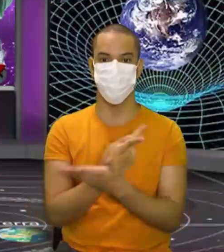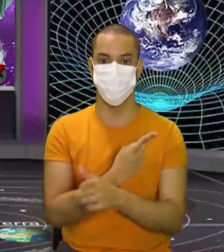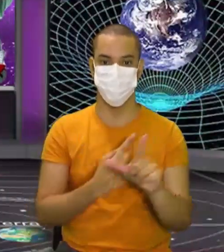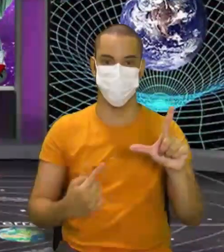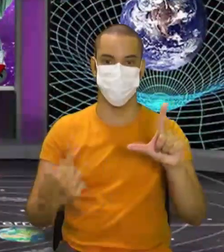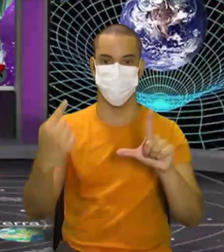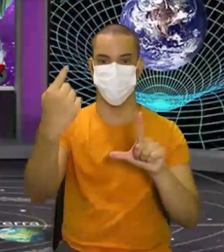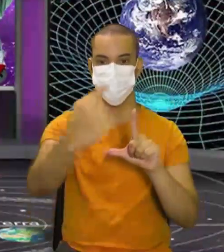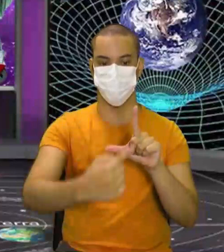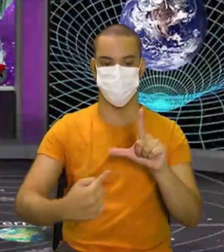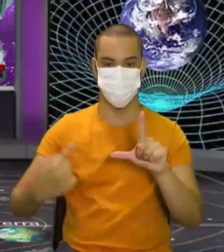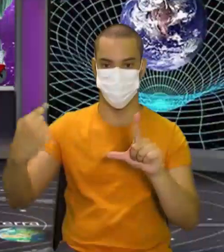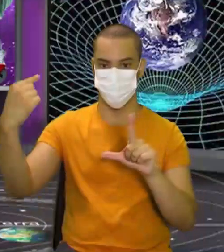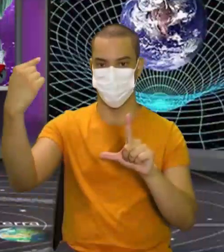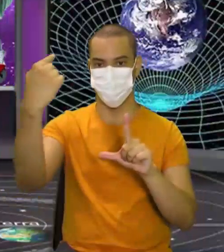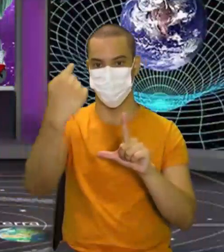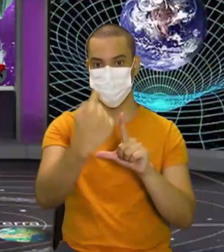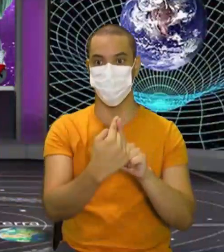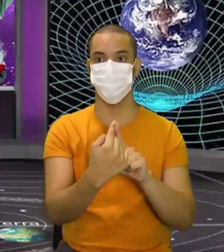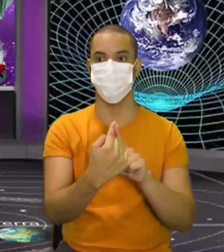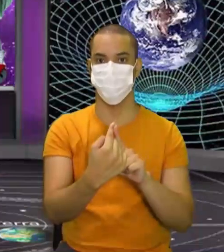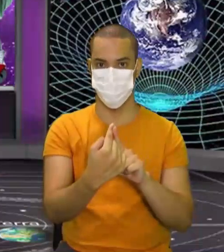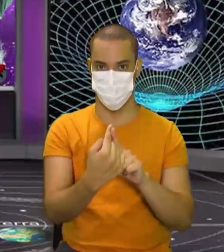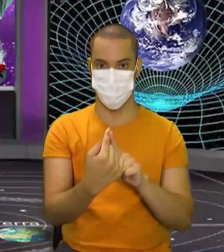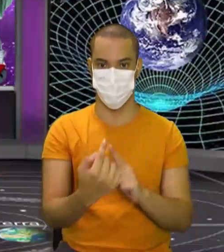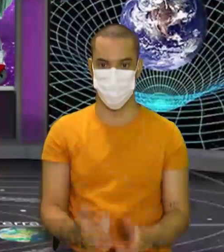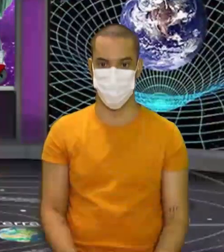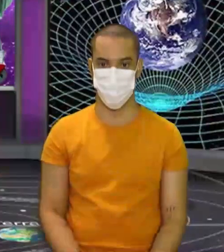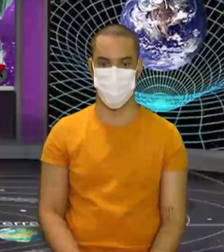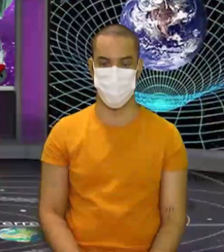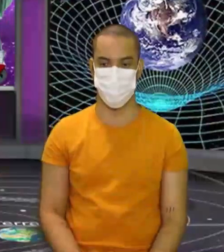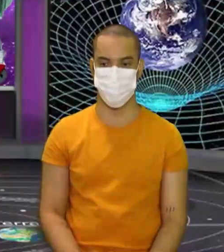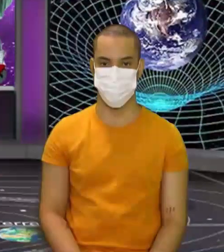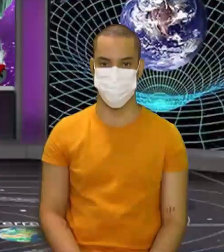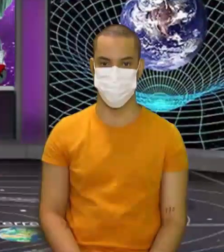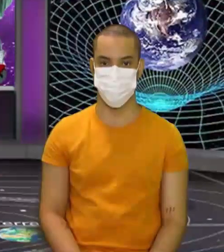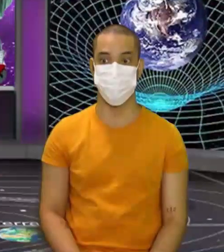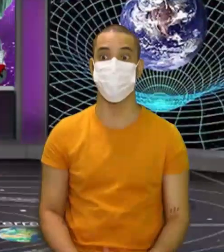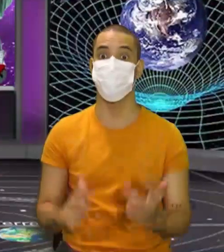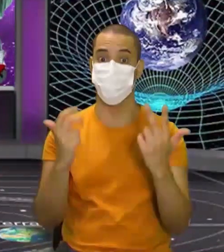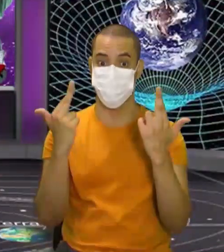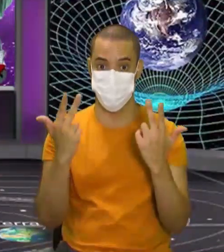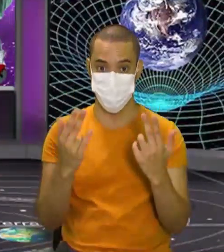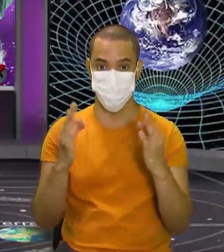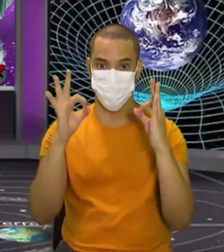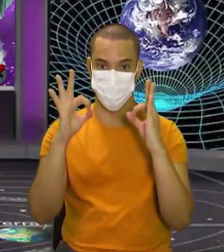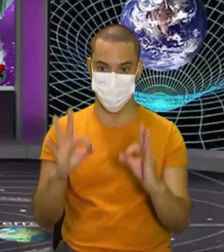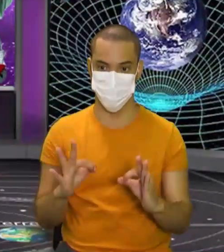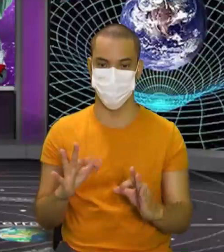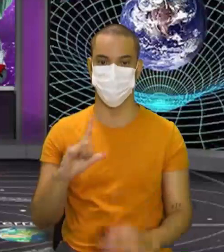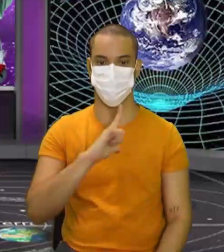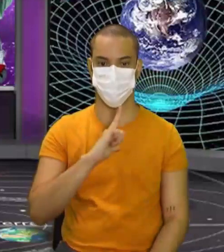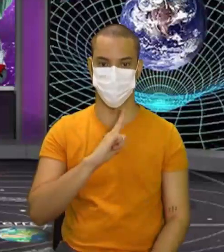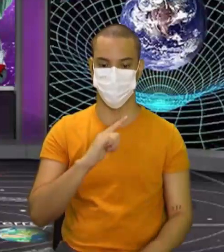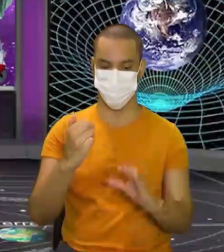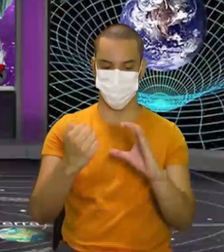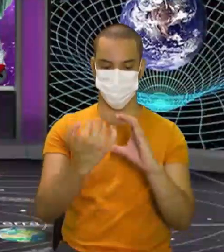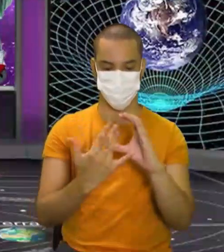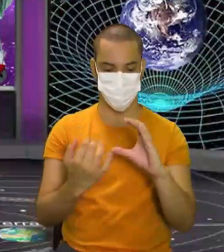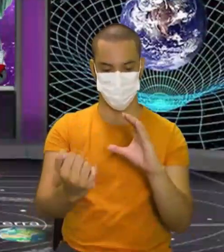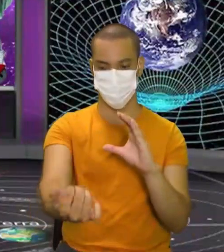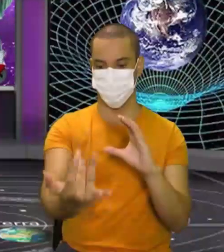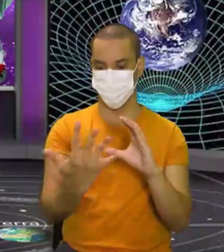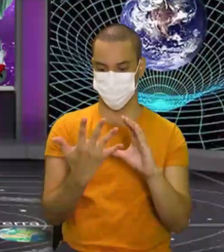entra? Ela executa um movimento circular. Exatamente, ó. Campo, a carga